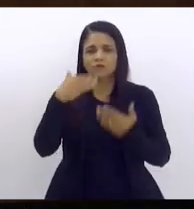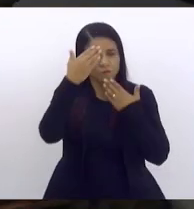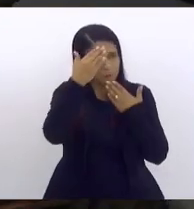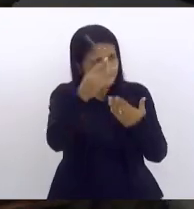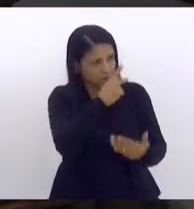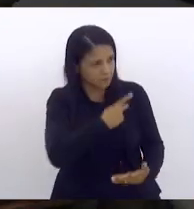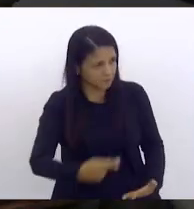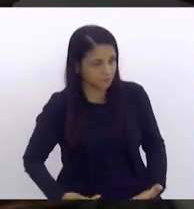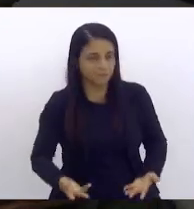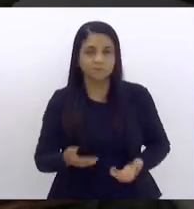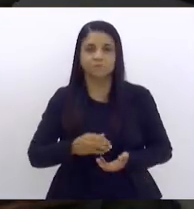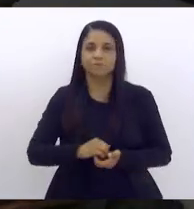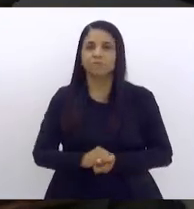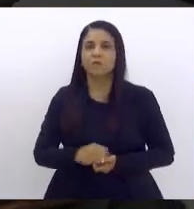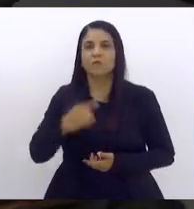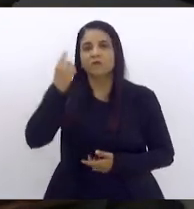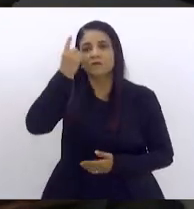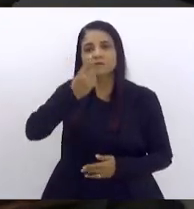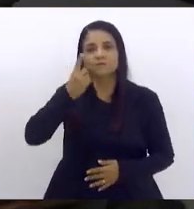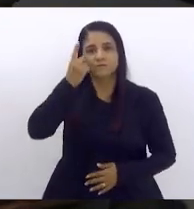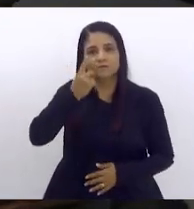presidenta. Deputado